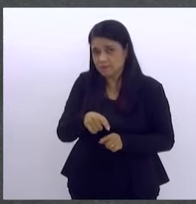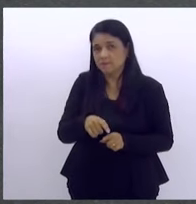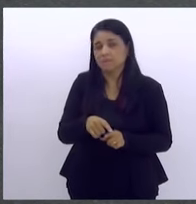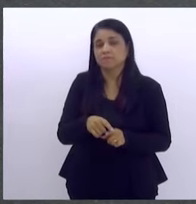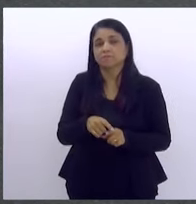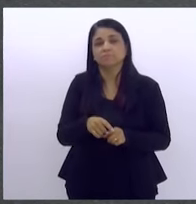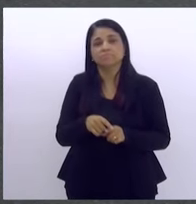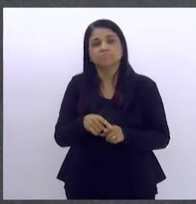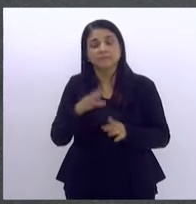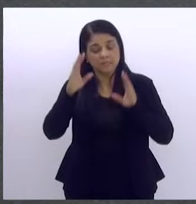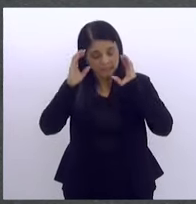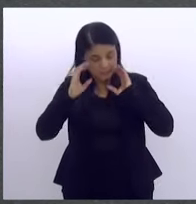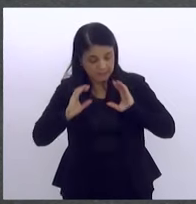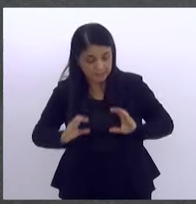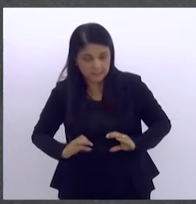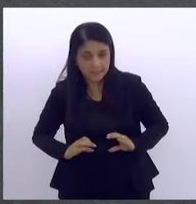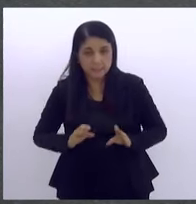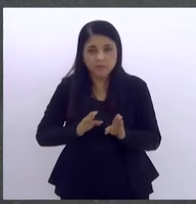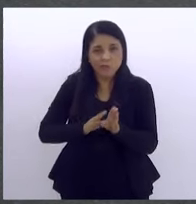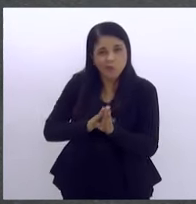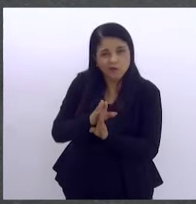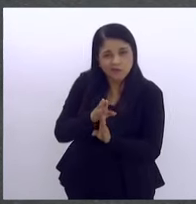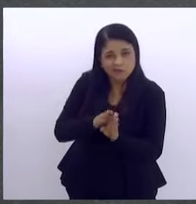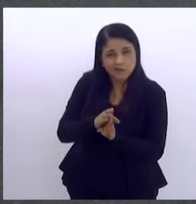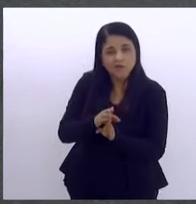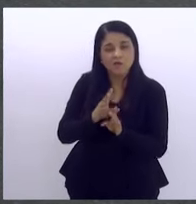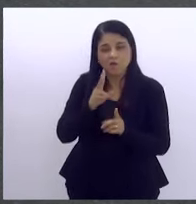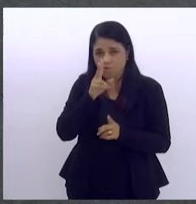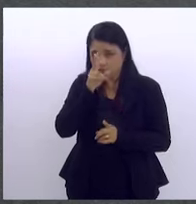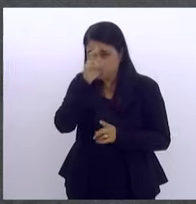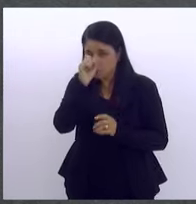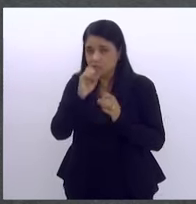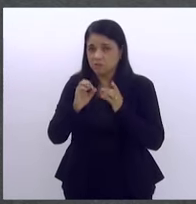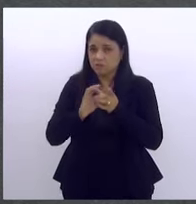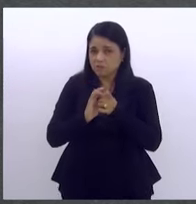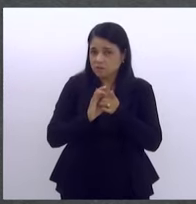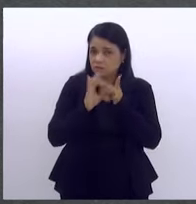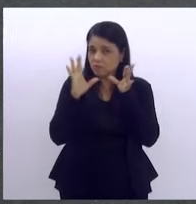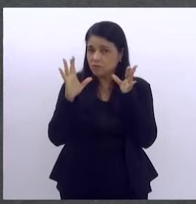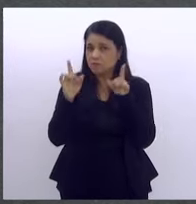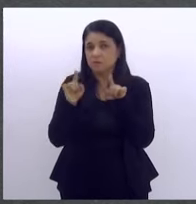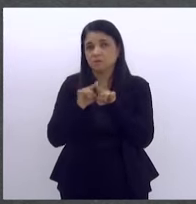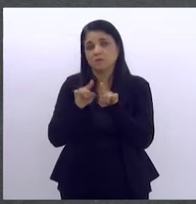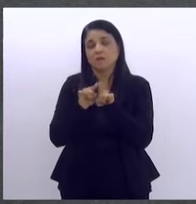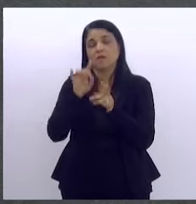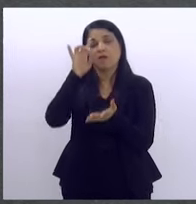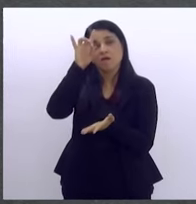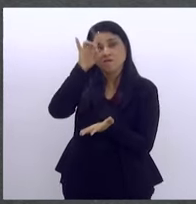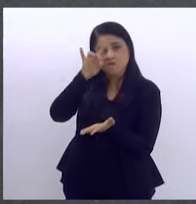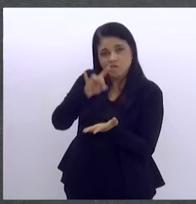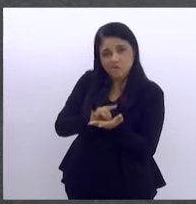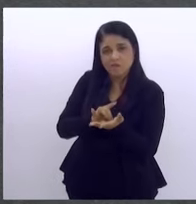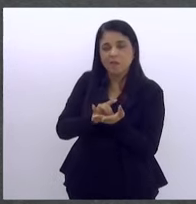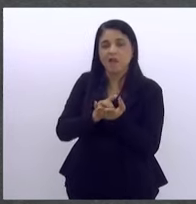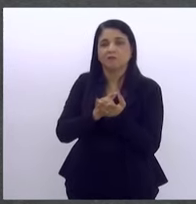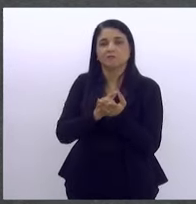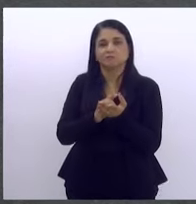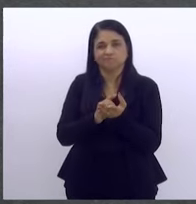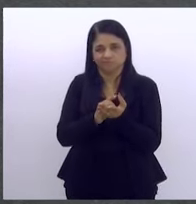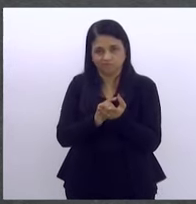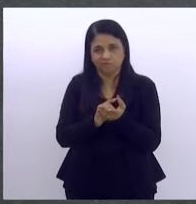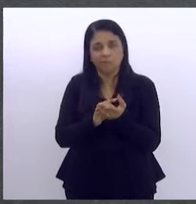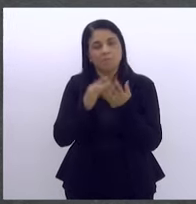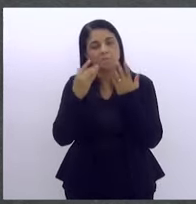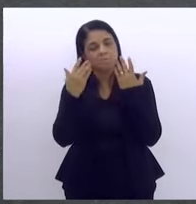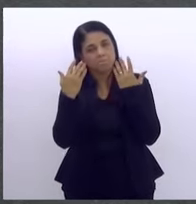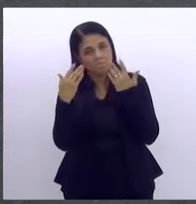o exercício da cidadania, também fortalecer a democracia, e a verdade faz parte da democracia. Então, eu queria